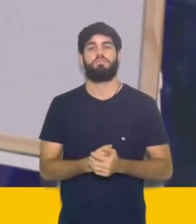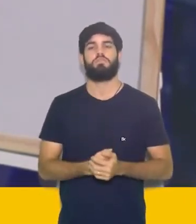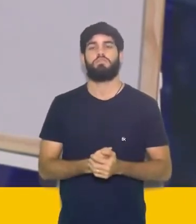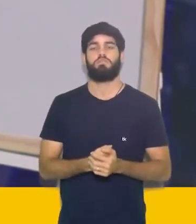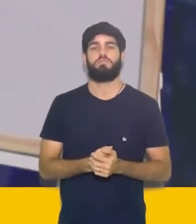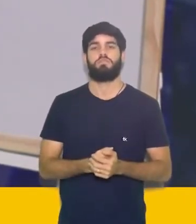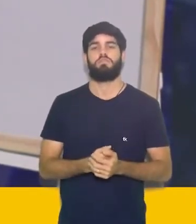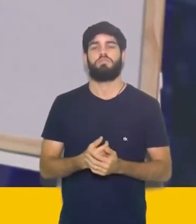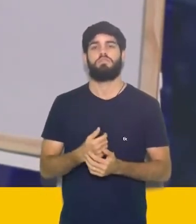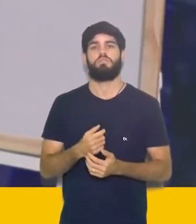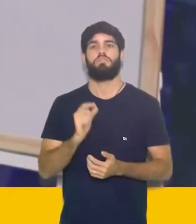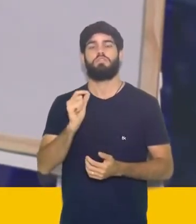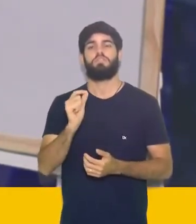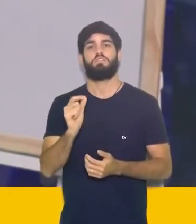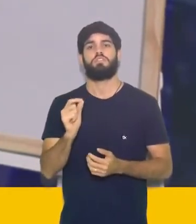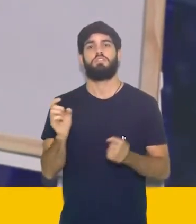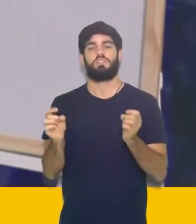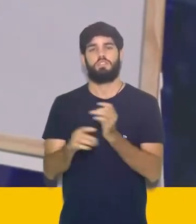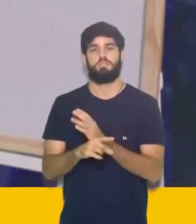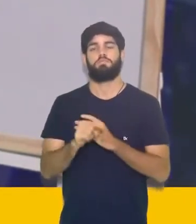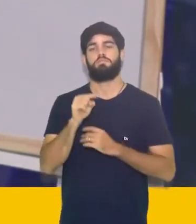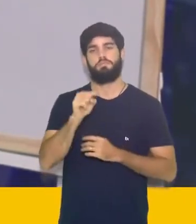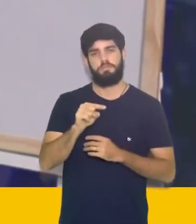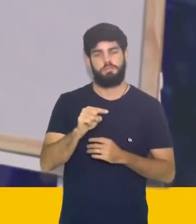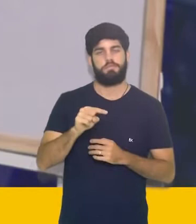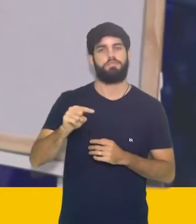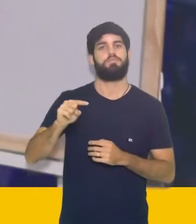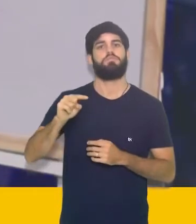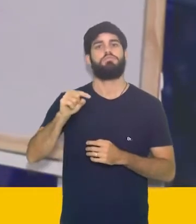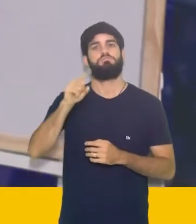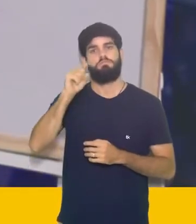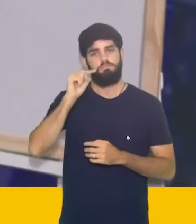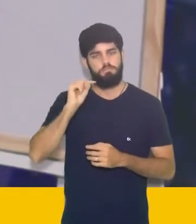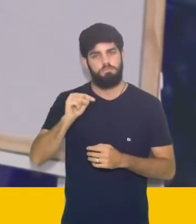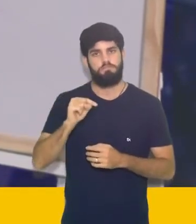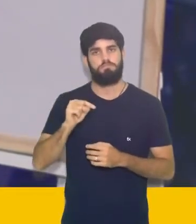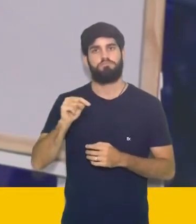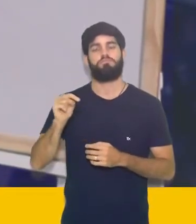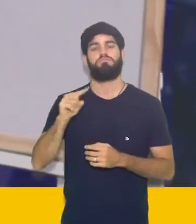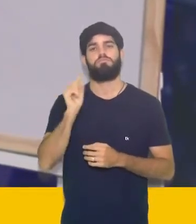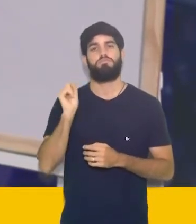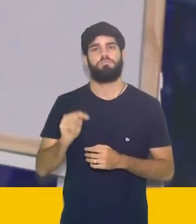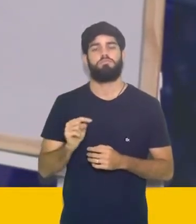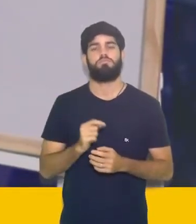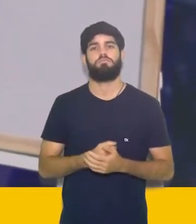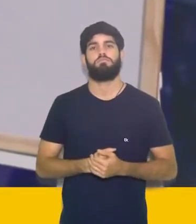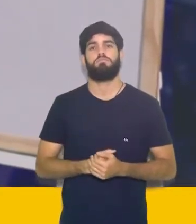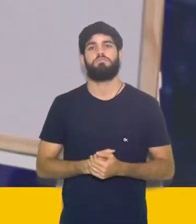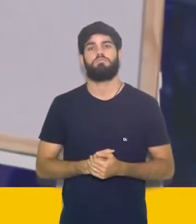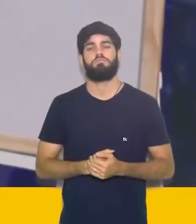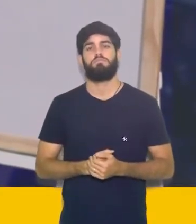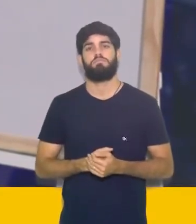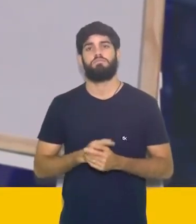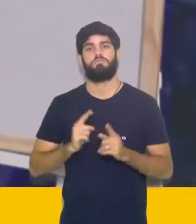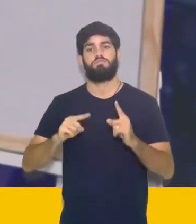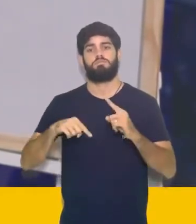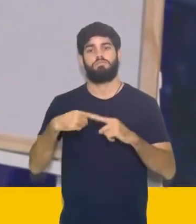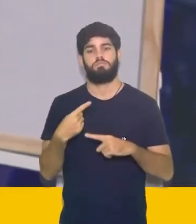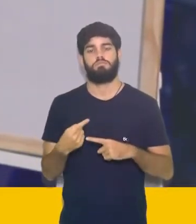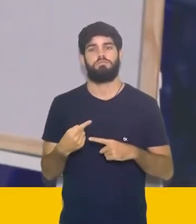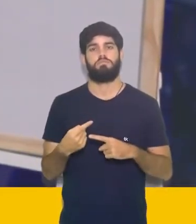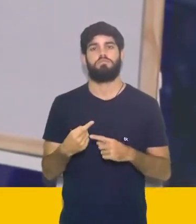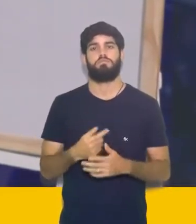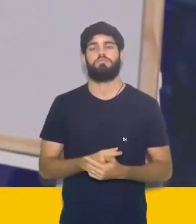exige. 3. Quem é que fecha o período? Ponto final, ponto de exclamação e ponto de interrogação. Depois de